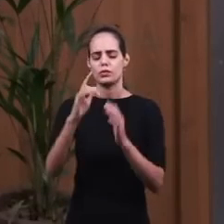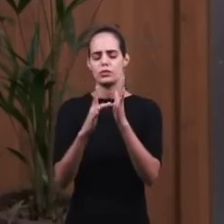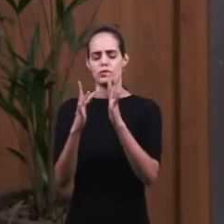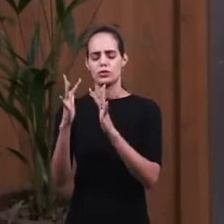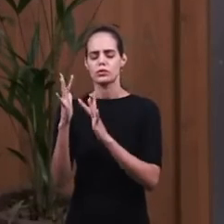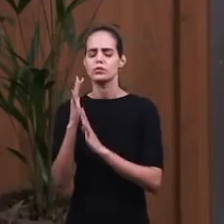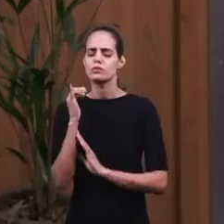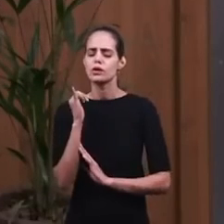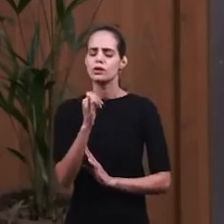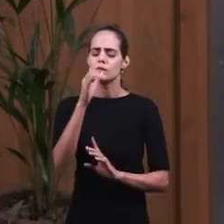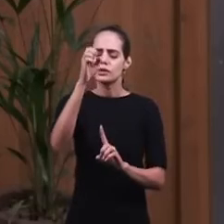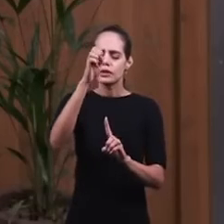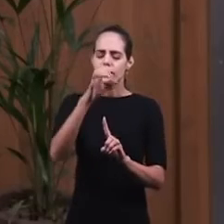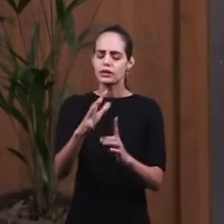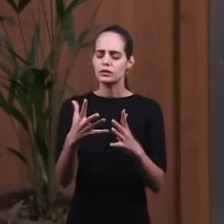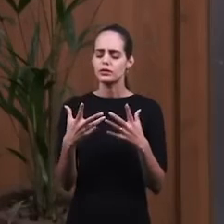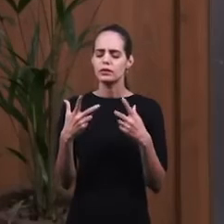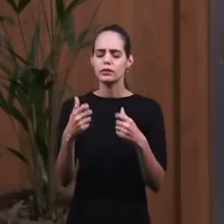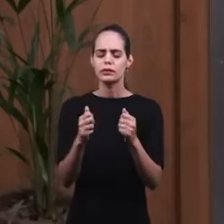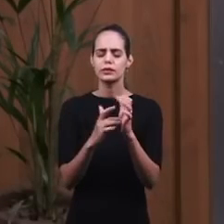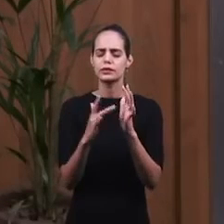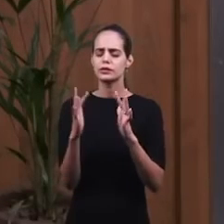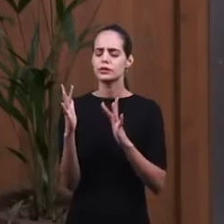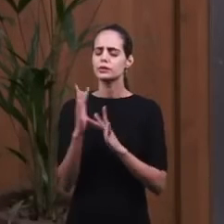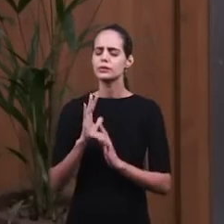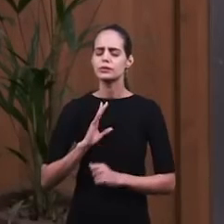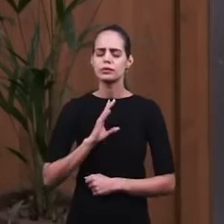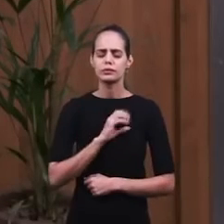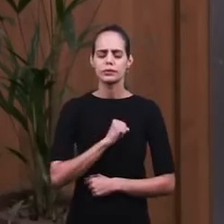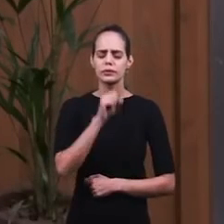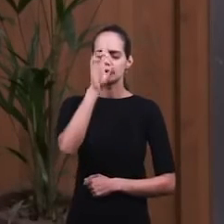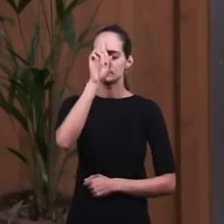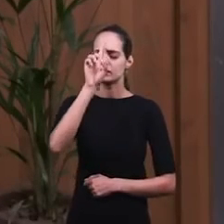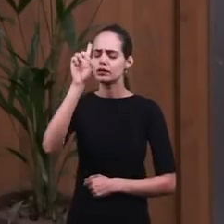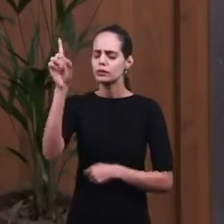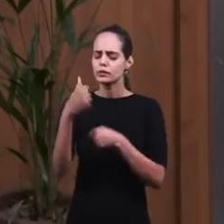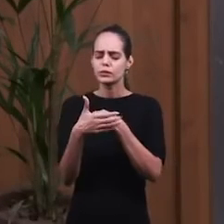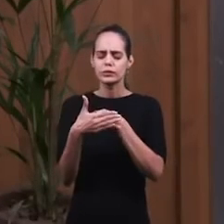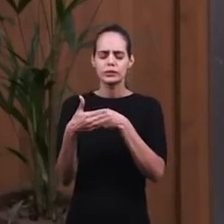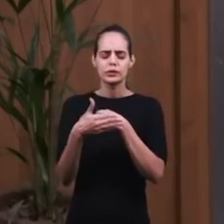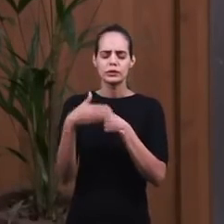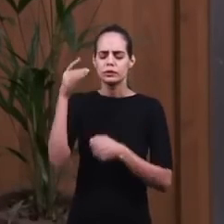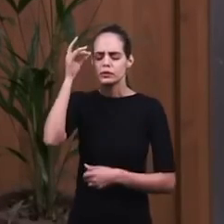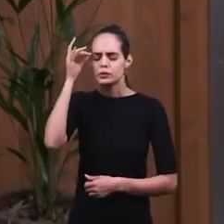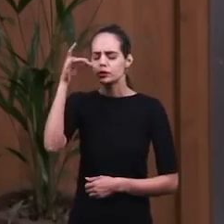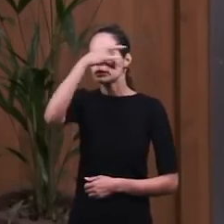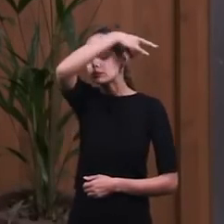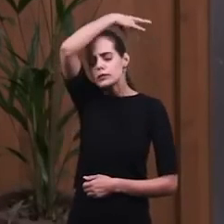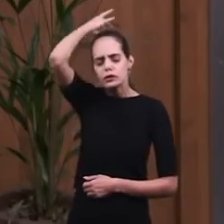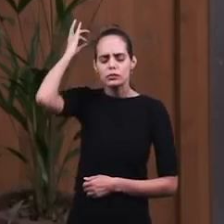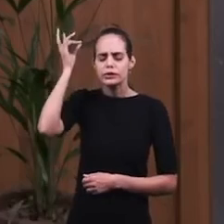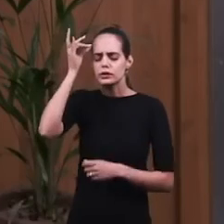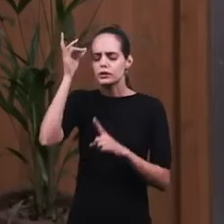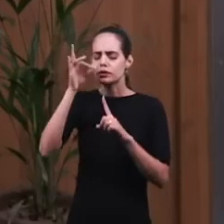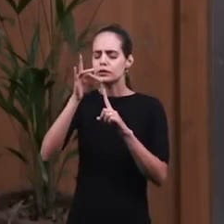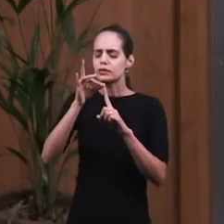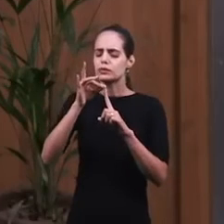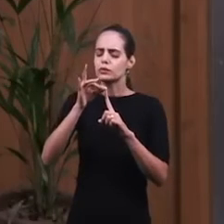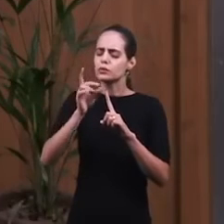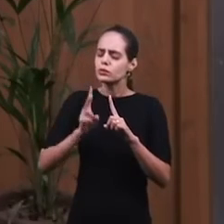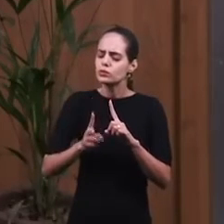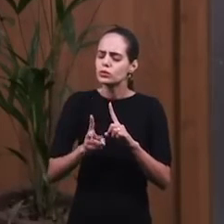que a graça bendita de Jesus, o amor de Deus, as consolações do Espírito Santo,